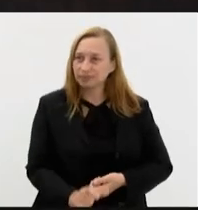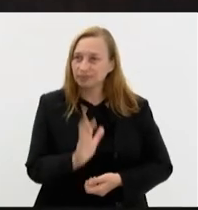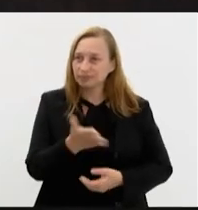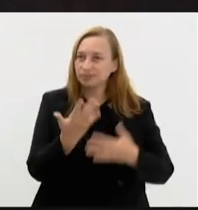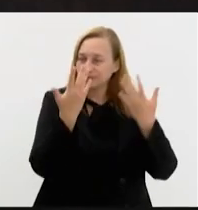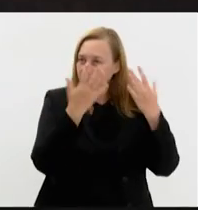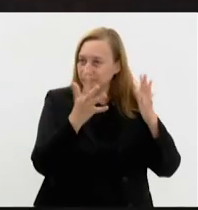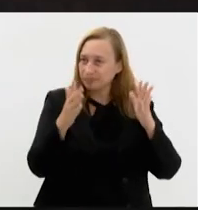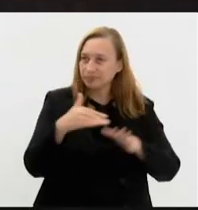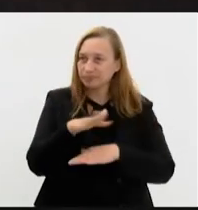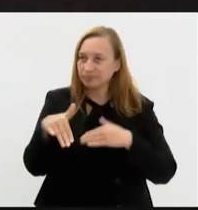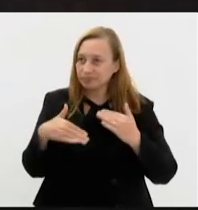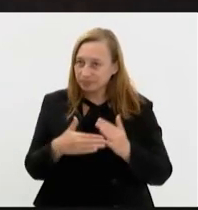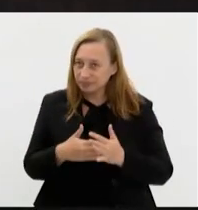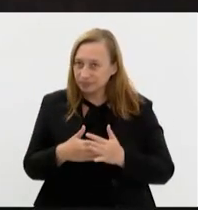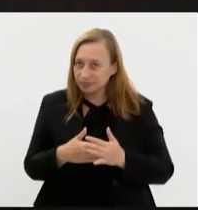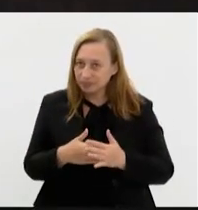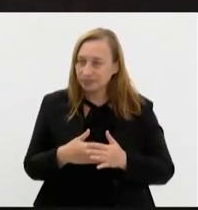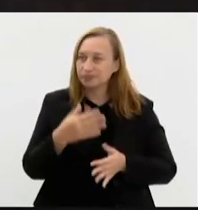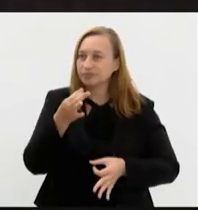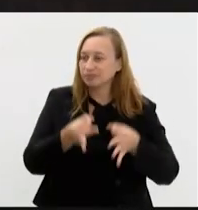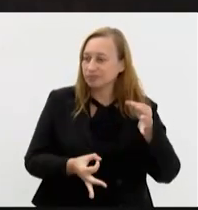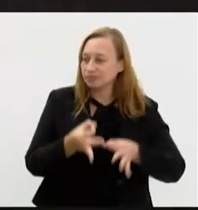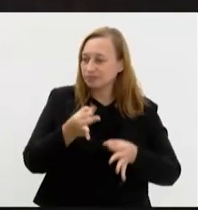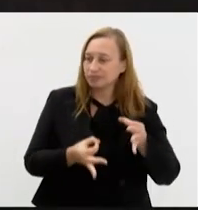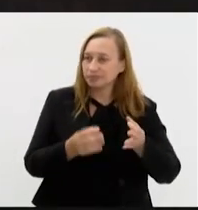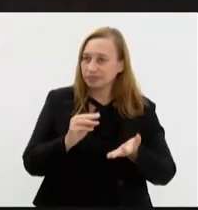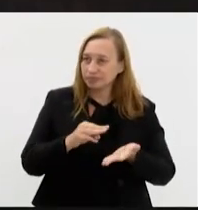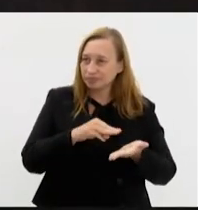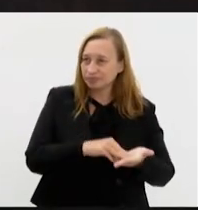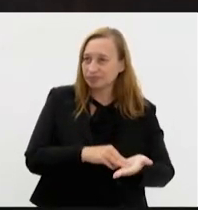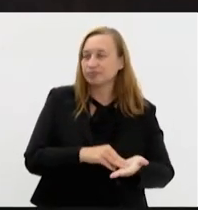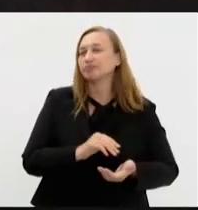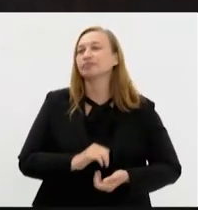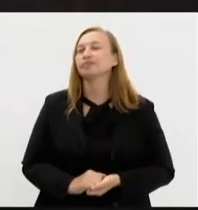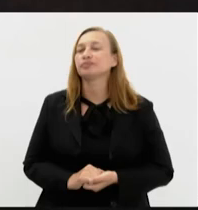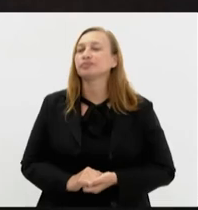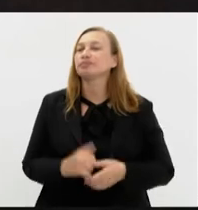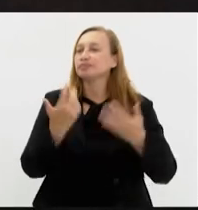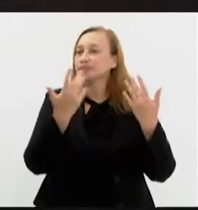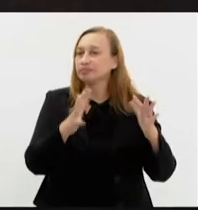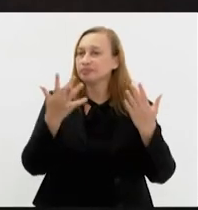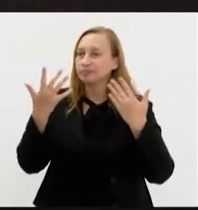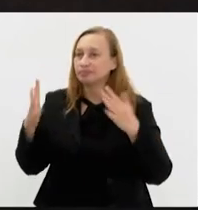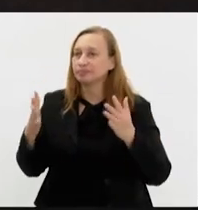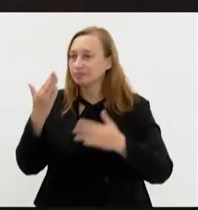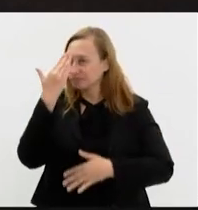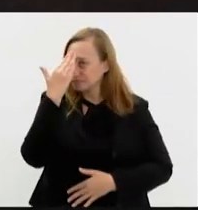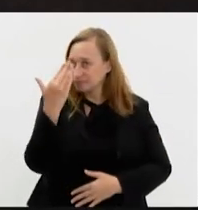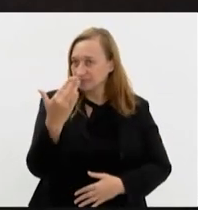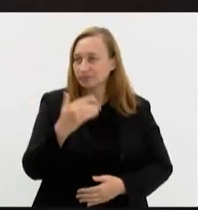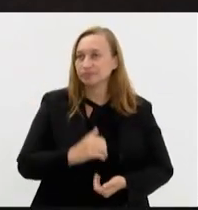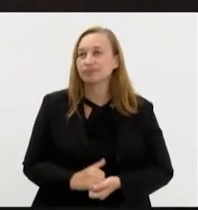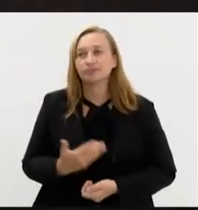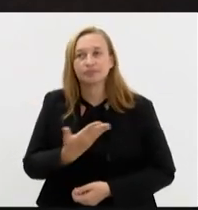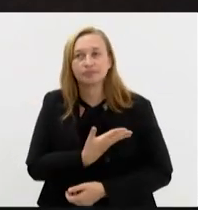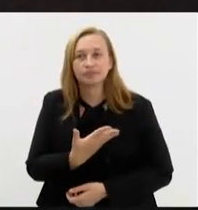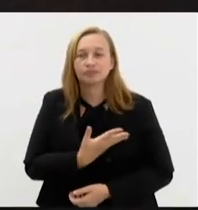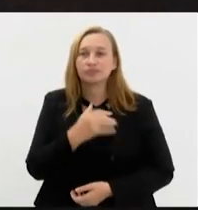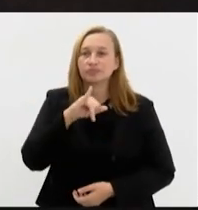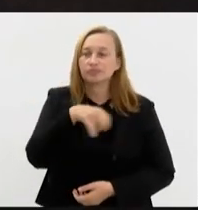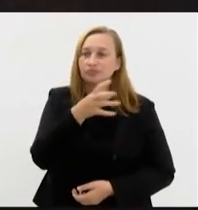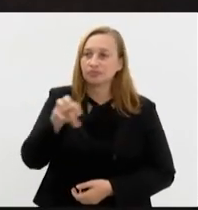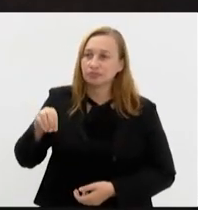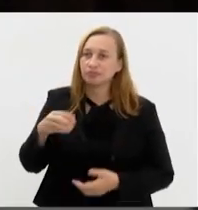parabenizo todos os membros do Judiciário eleitoral aqui presentes quero parabenizar e agradecer o meu grande amigo João solto